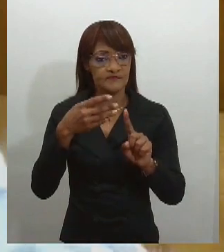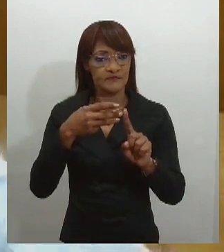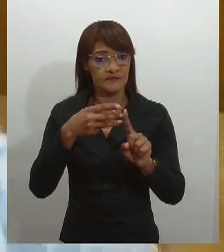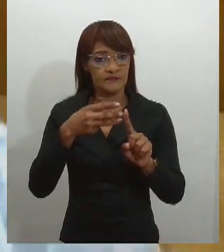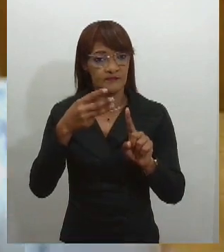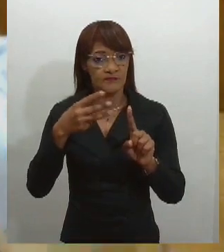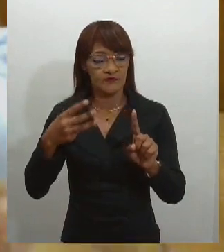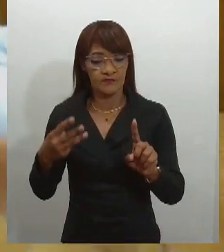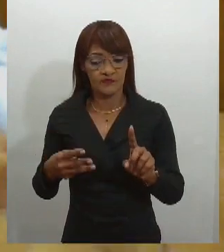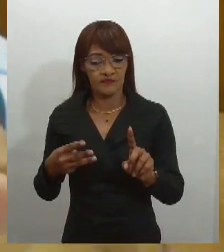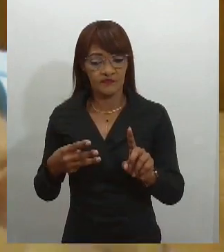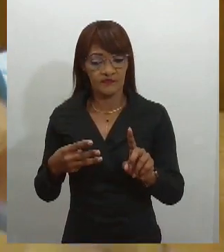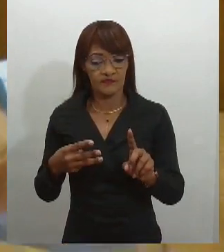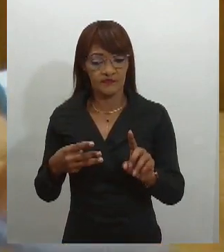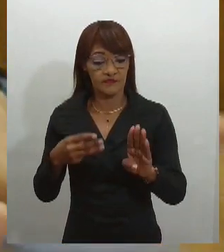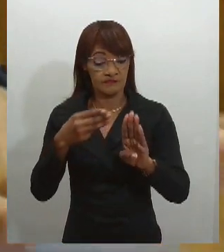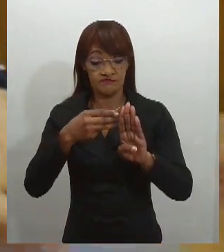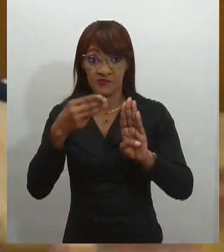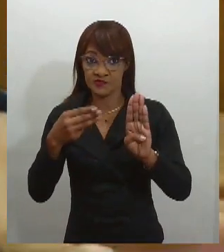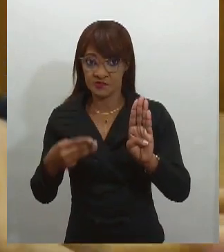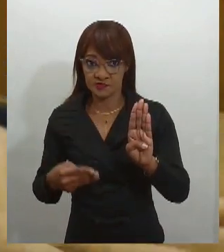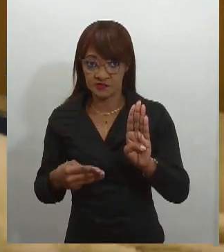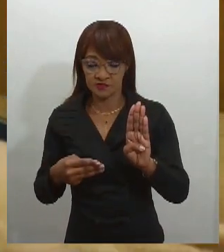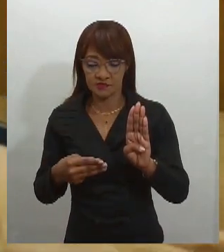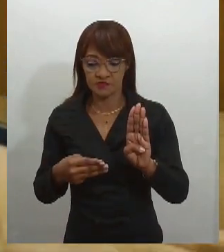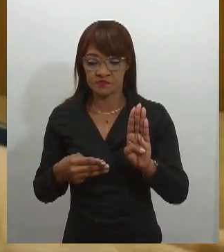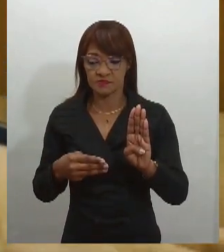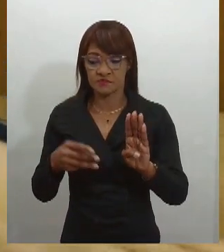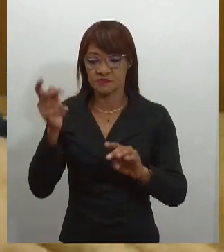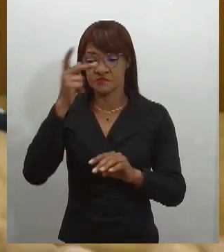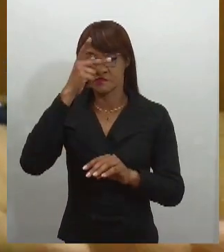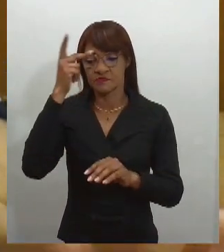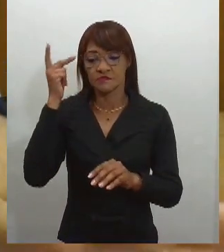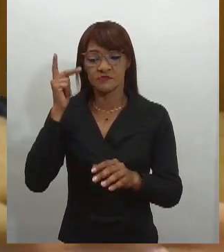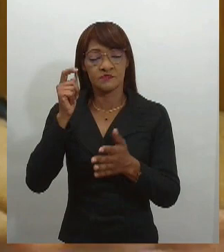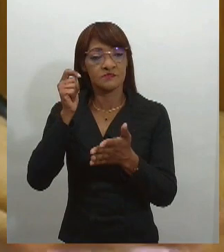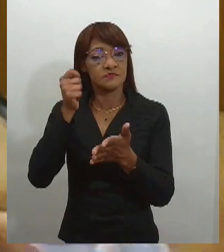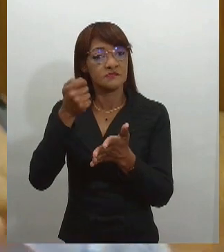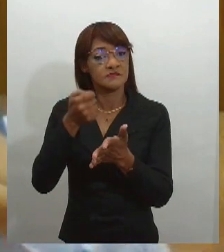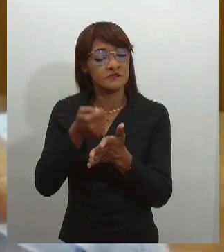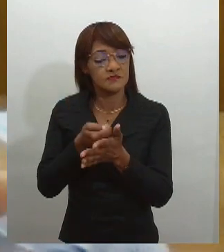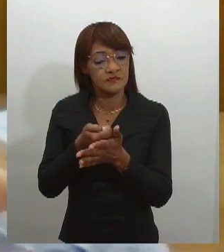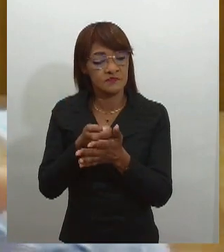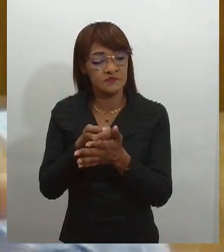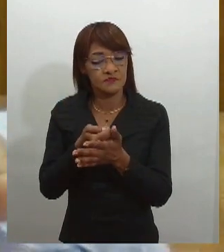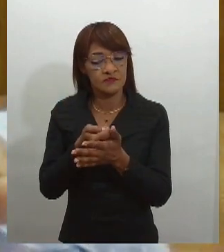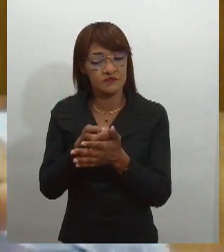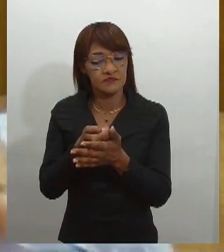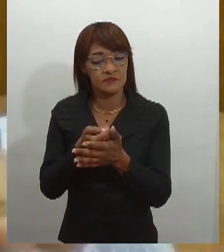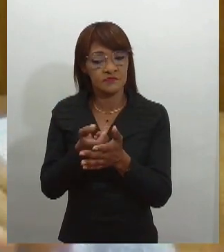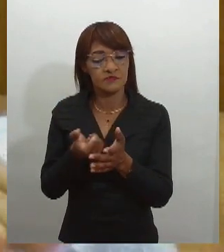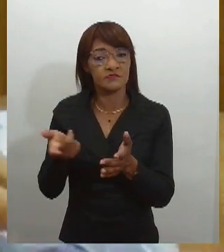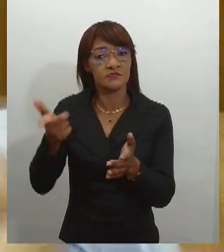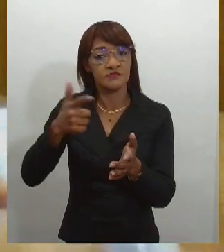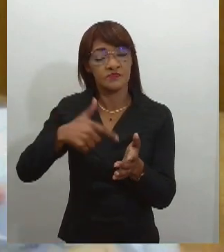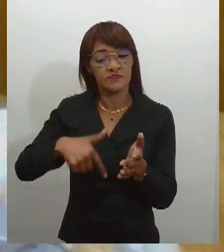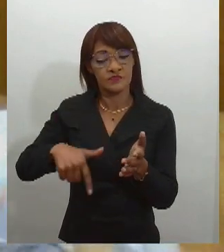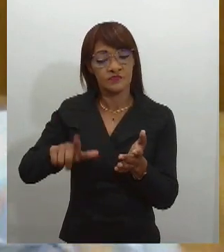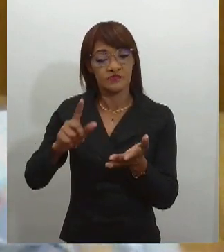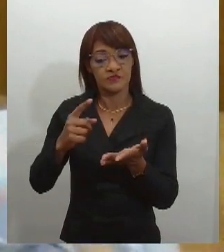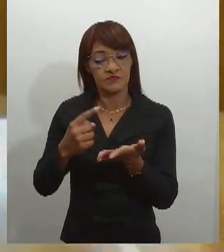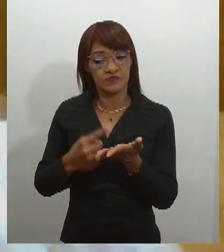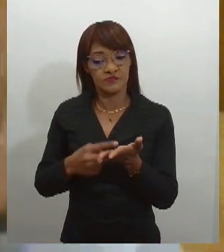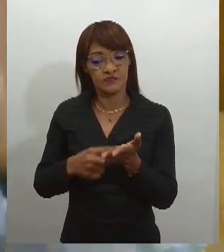lá, paga essa dívida, cria a renegociação, ou seja, um contrato